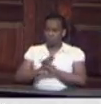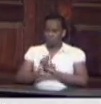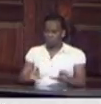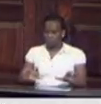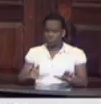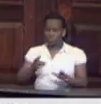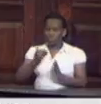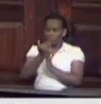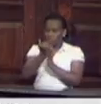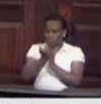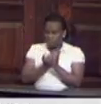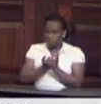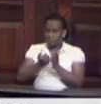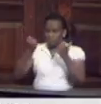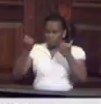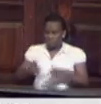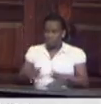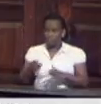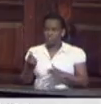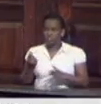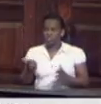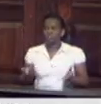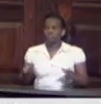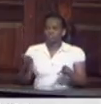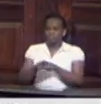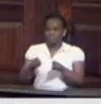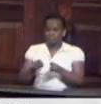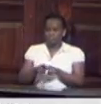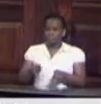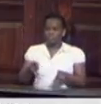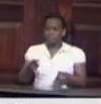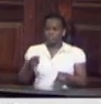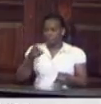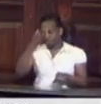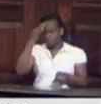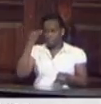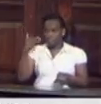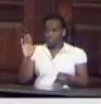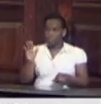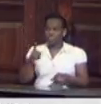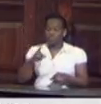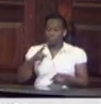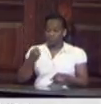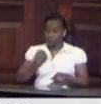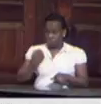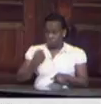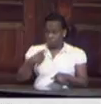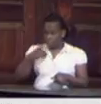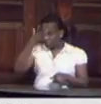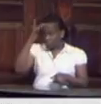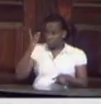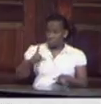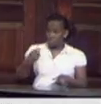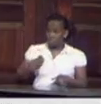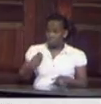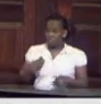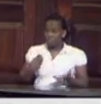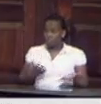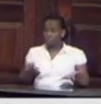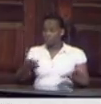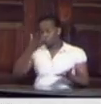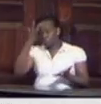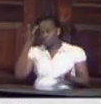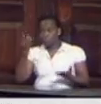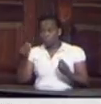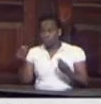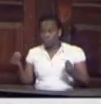de redução de despesas, e esquecer que atrás desses números tem pessoas, tem